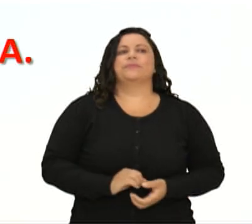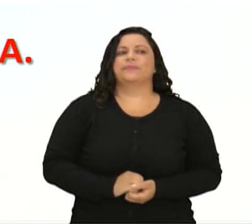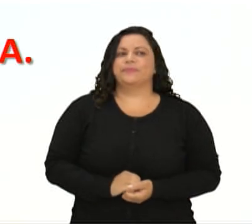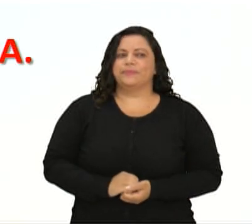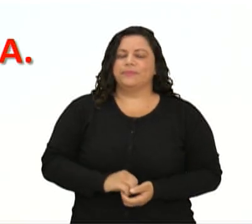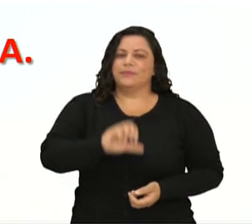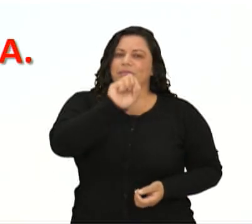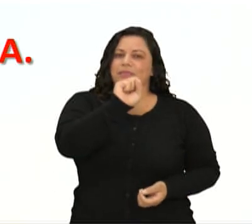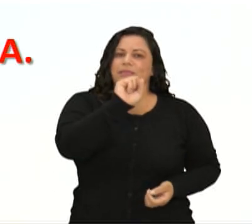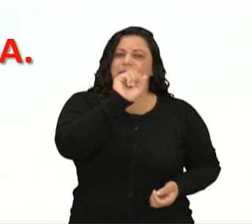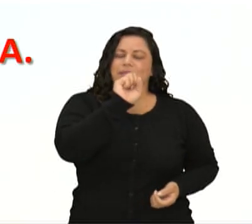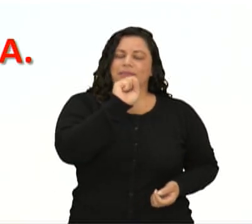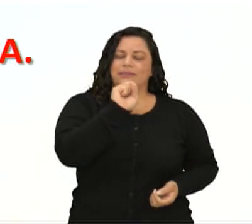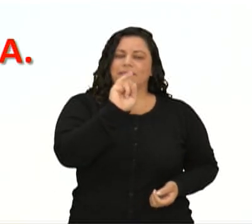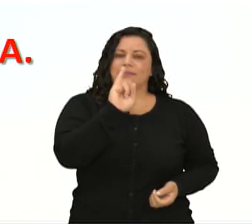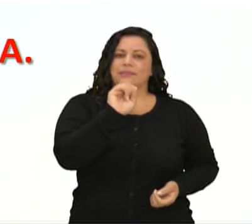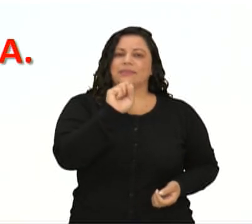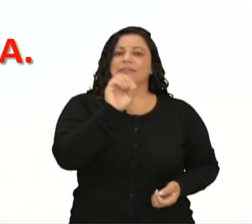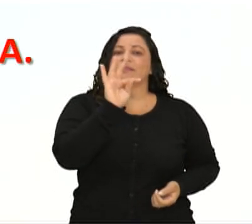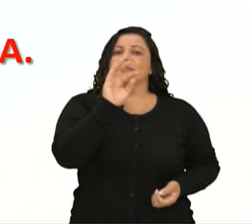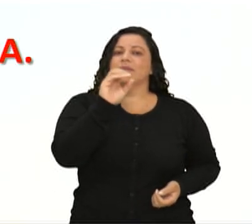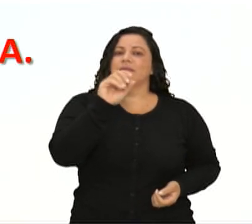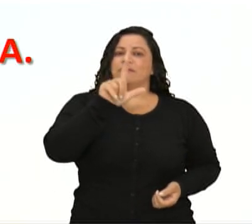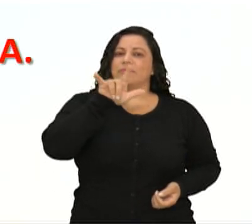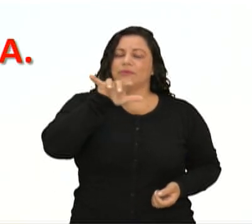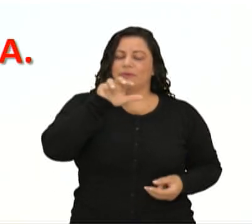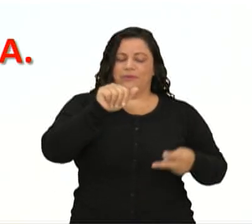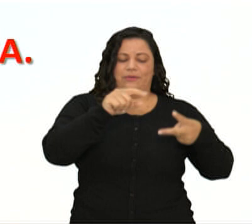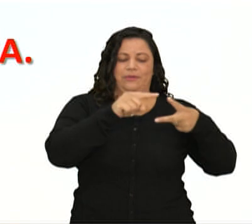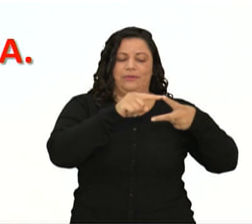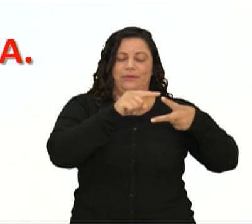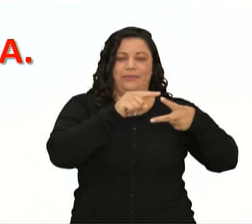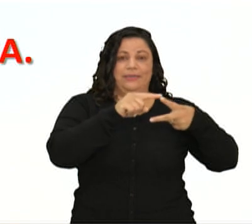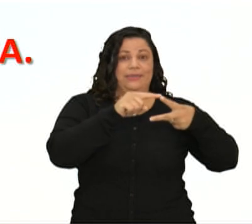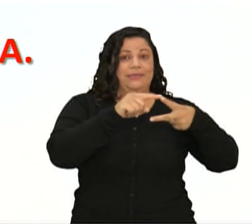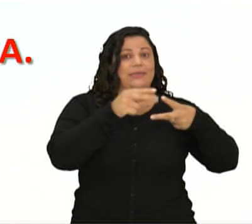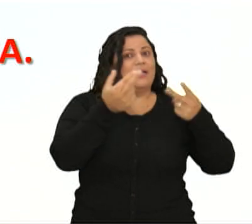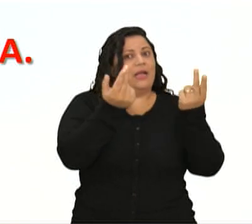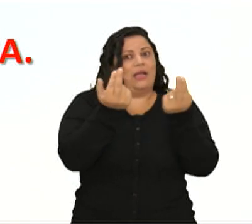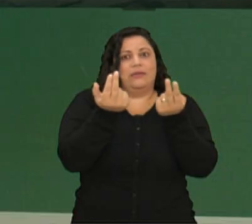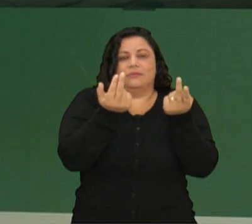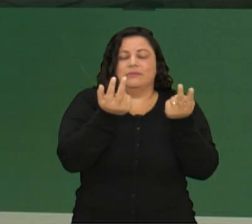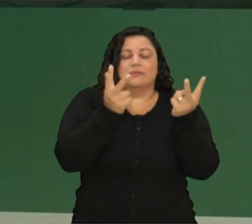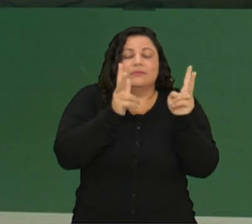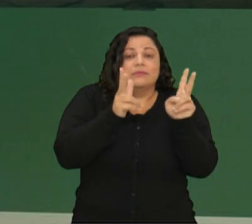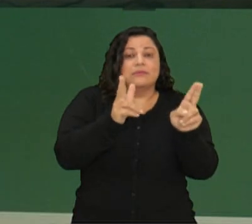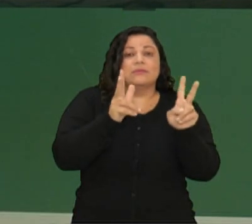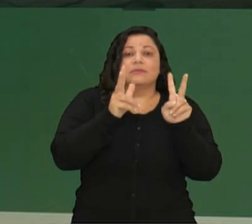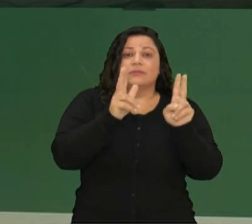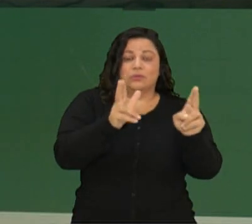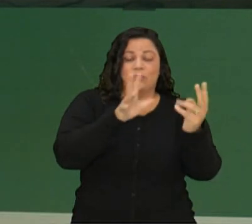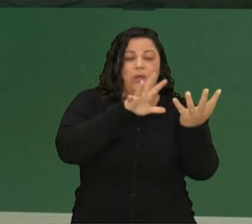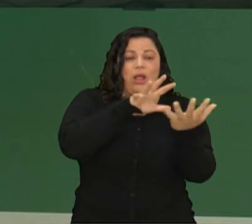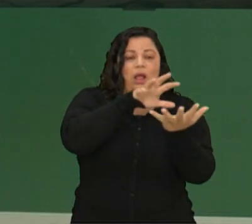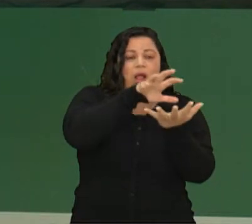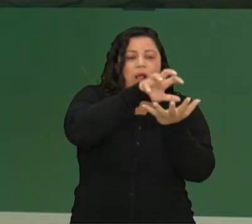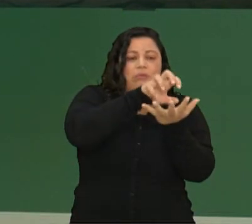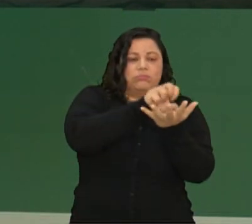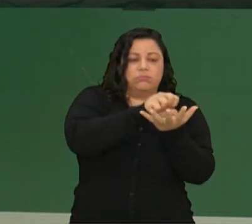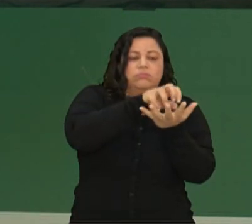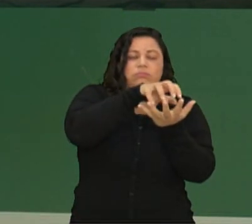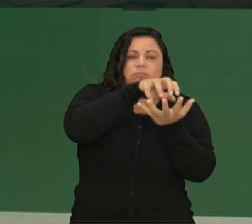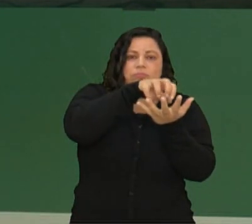pressão arterial sistólica corresponde à sístole, que você já sabe, é a contração do